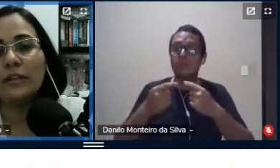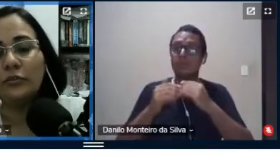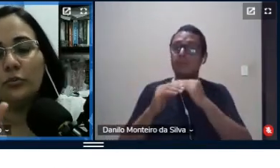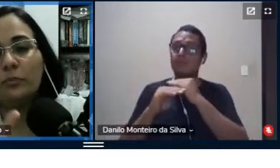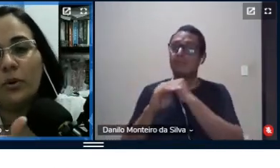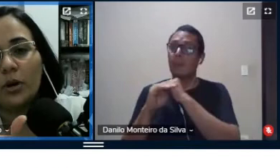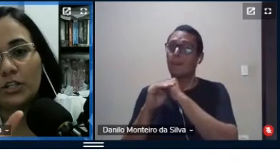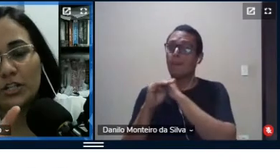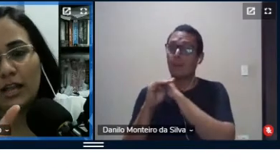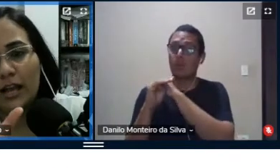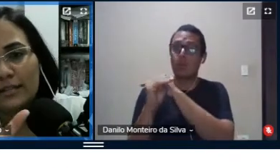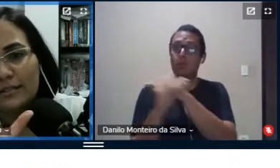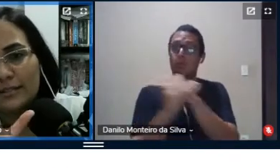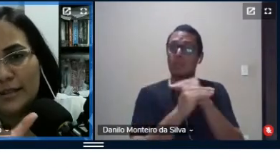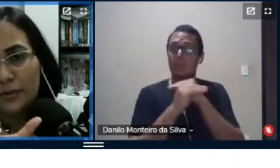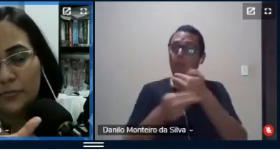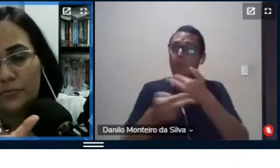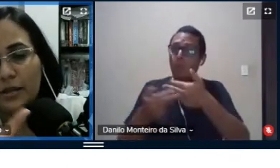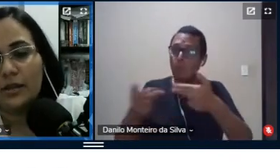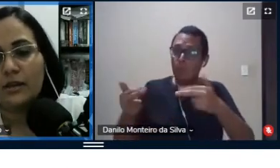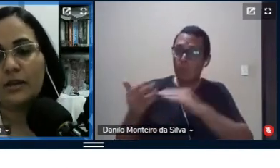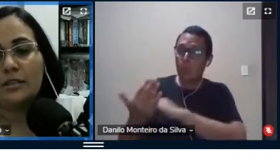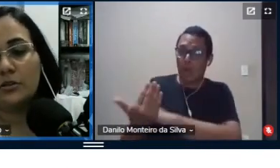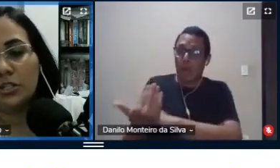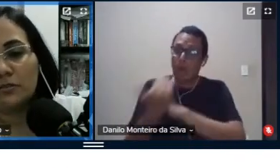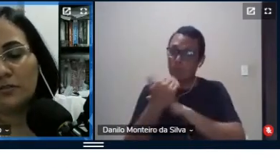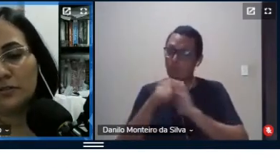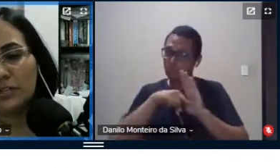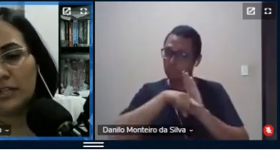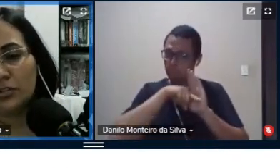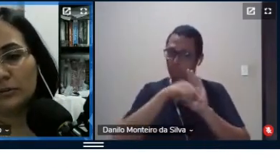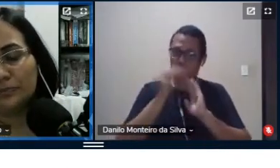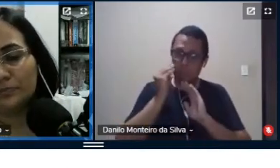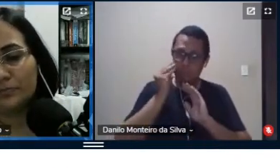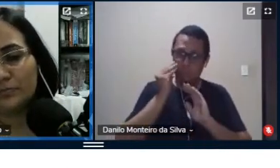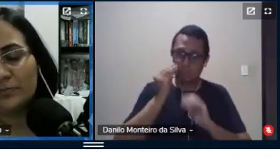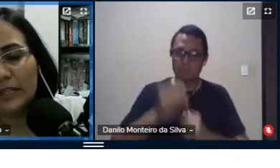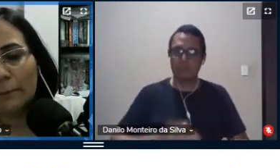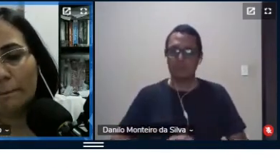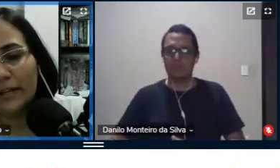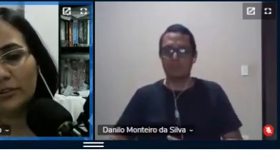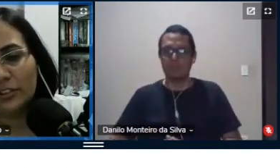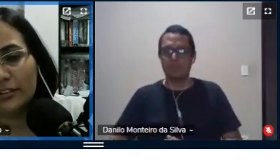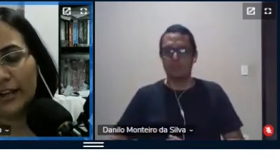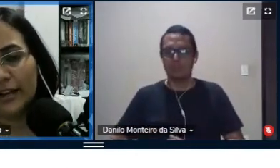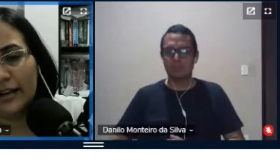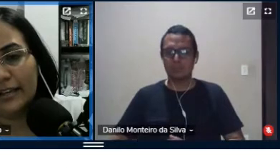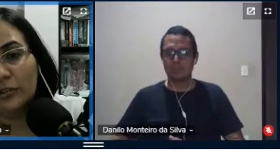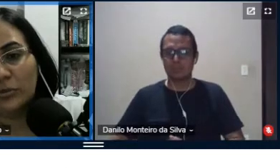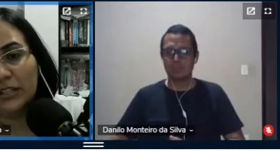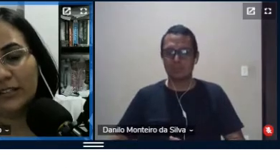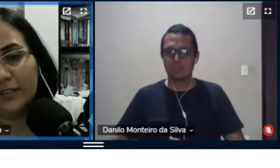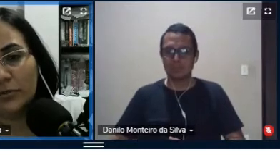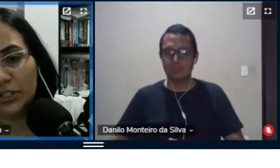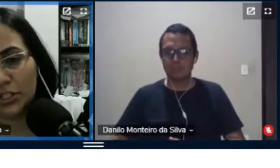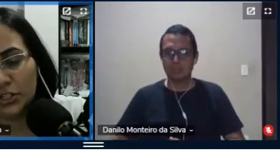que vão dar suporte a esse ensaio. Então, a gente vai fazer o seguinte, ó. Padronizar a iluminação que a gente